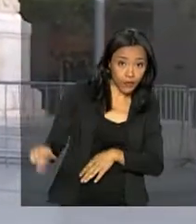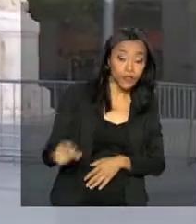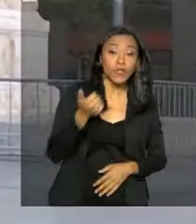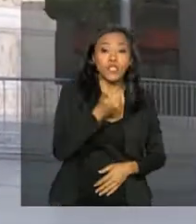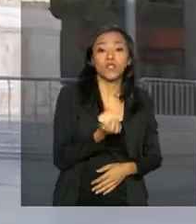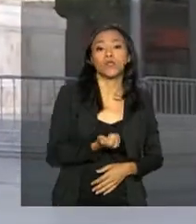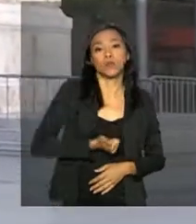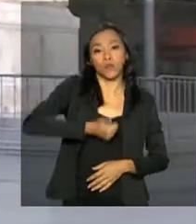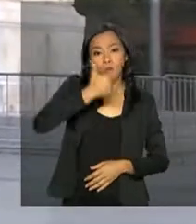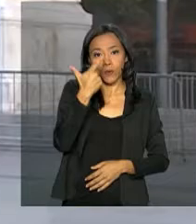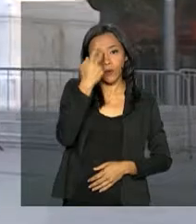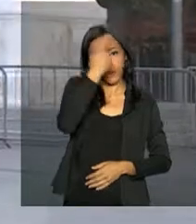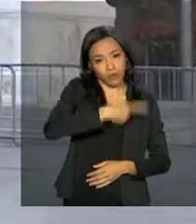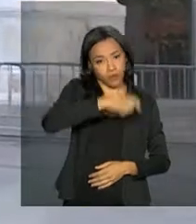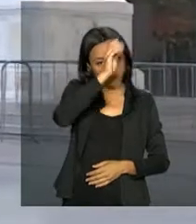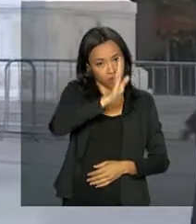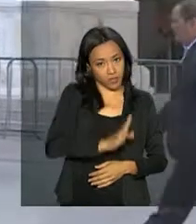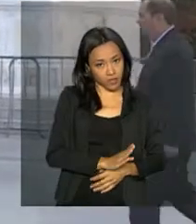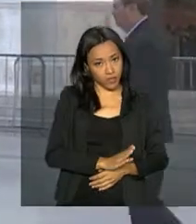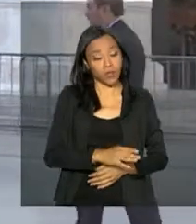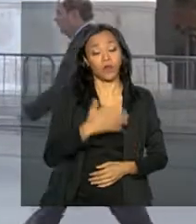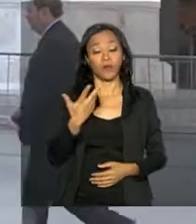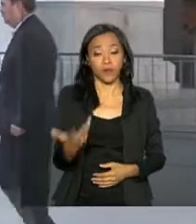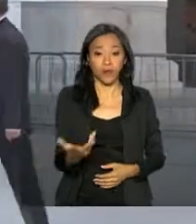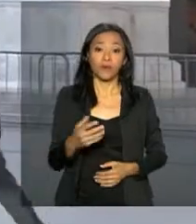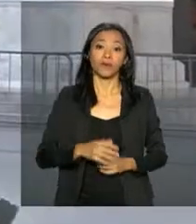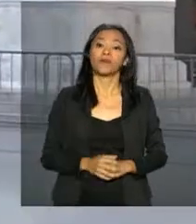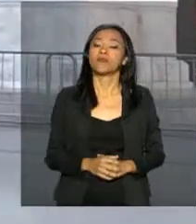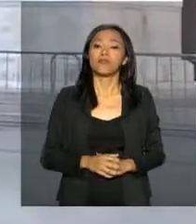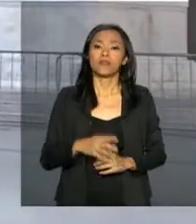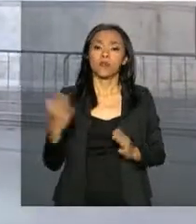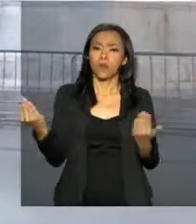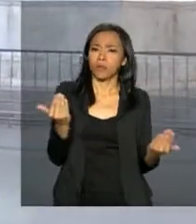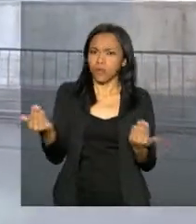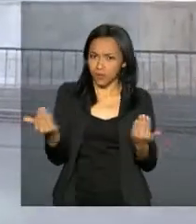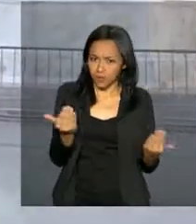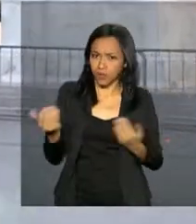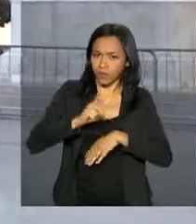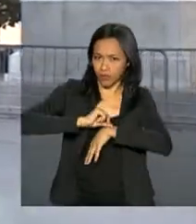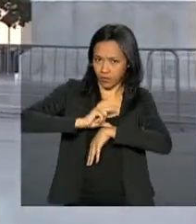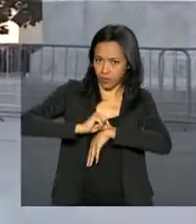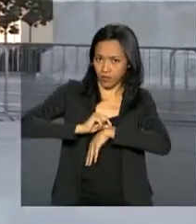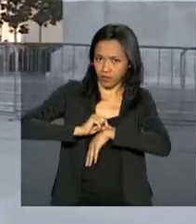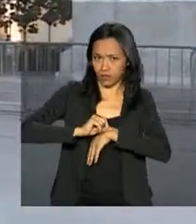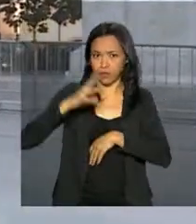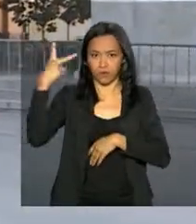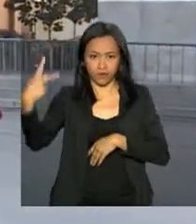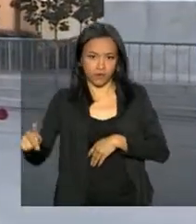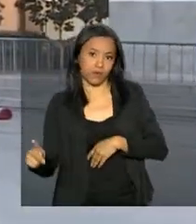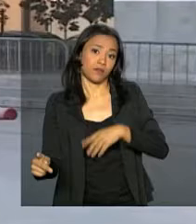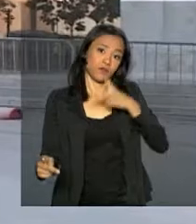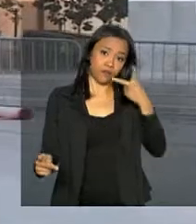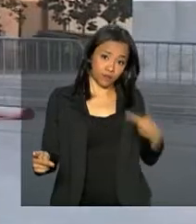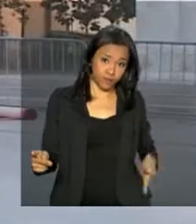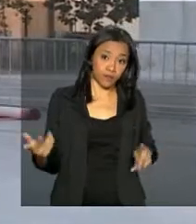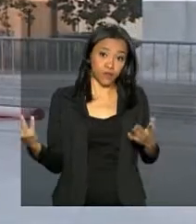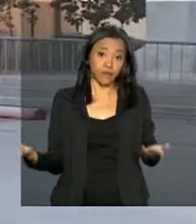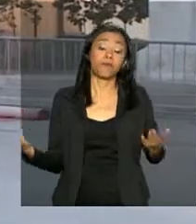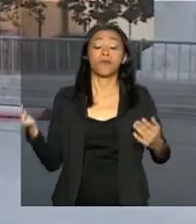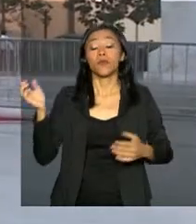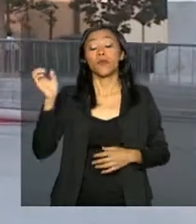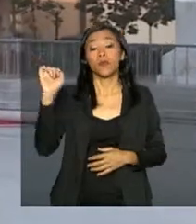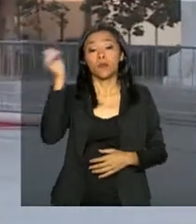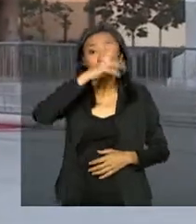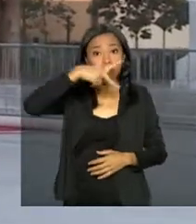no horário de brasília portanto nós estamos com uma hora a menos em relação à capital federal do brasil michel temer